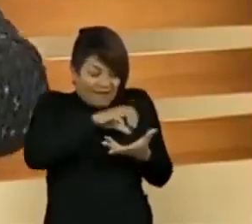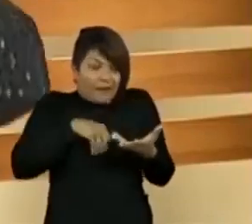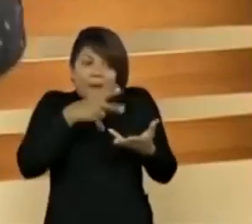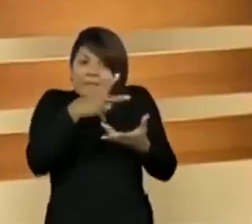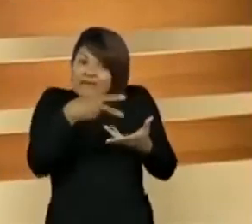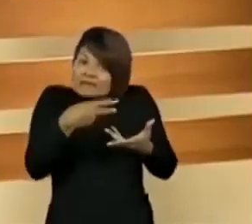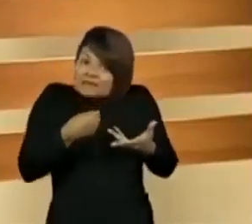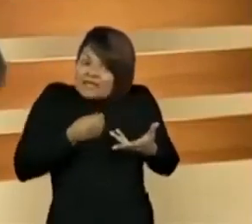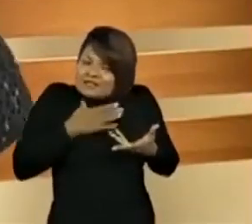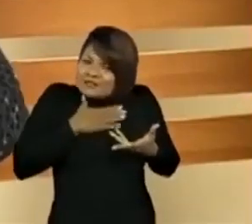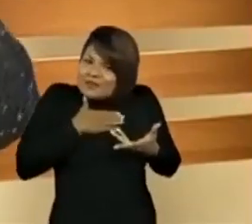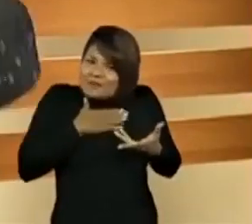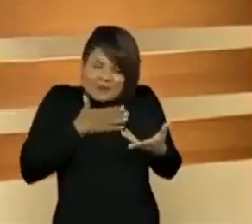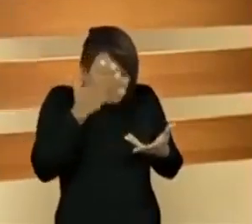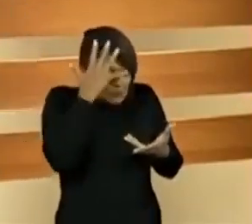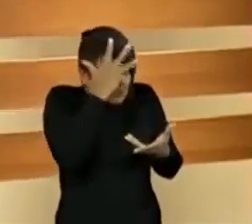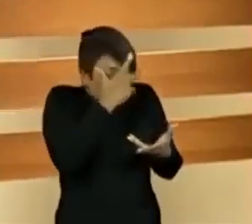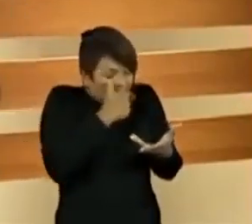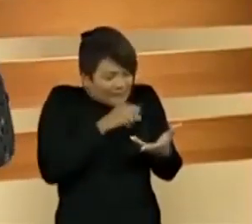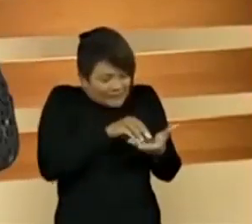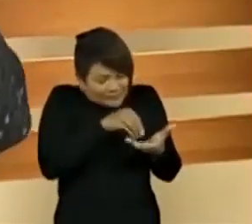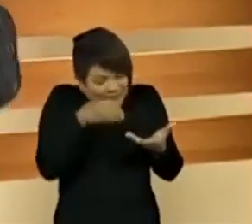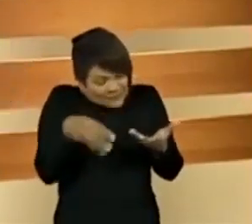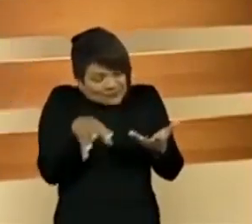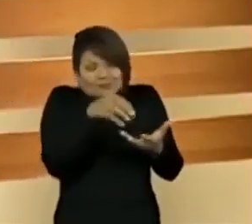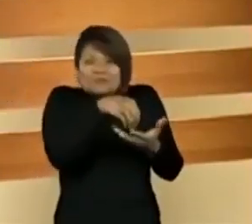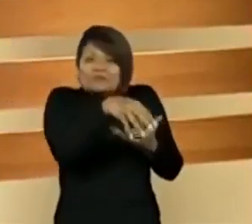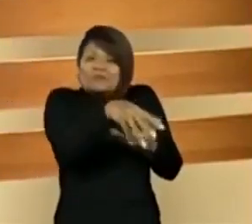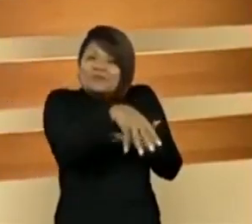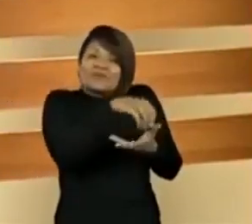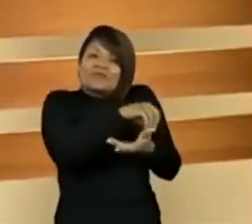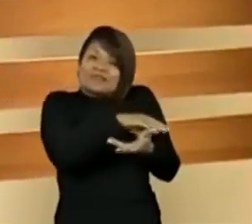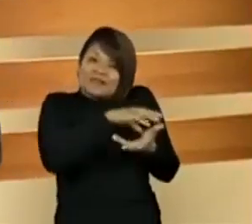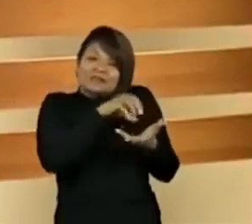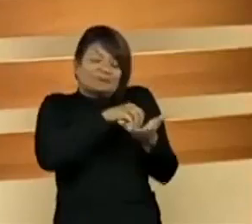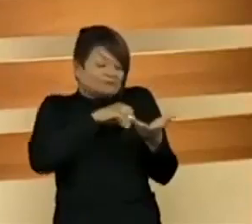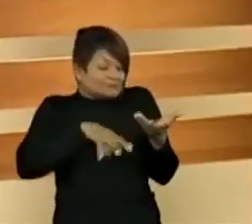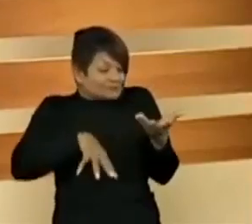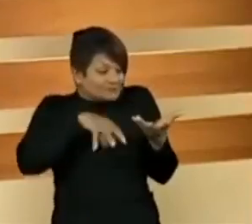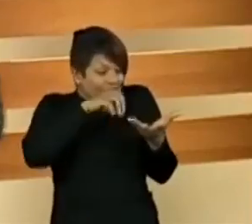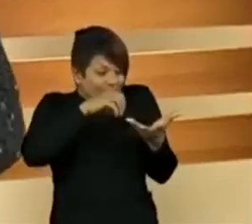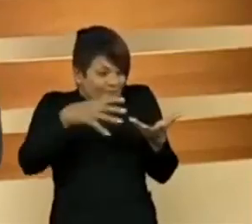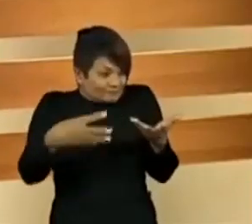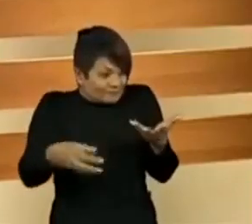coisa tão bonita, tão preciosa.